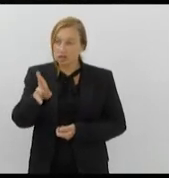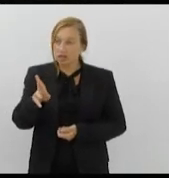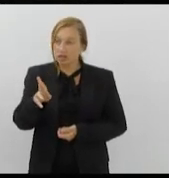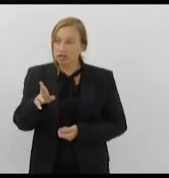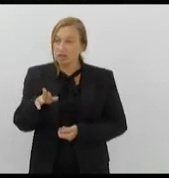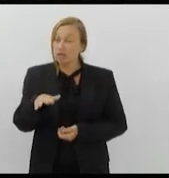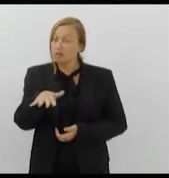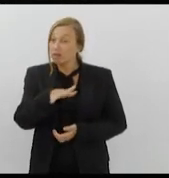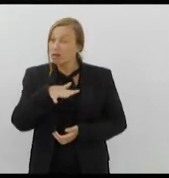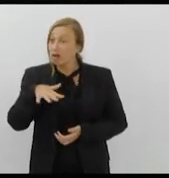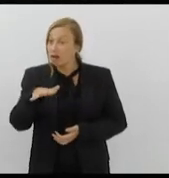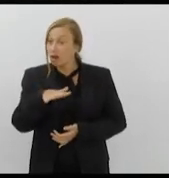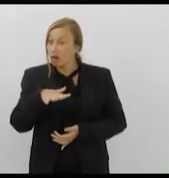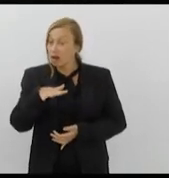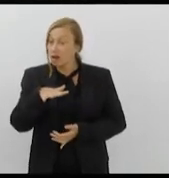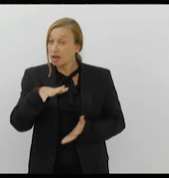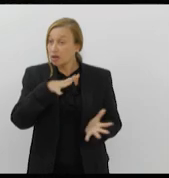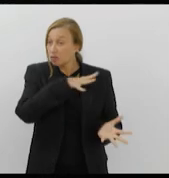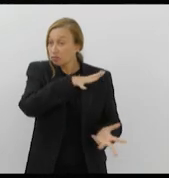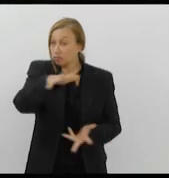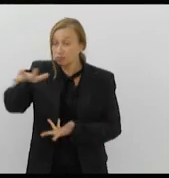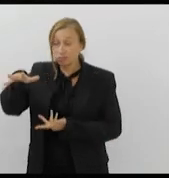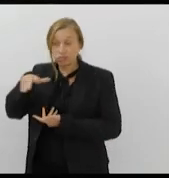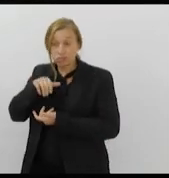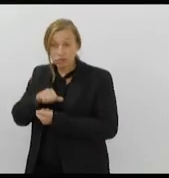ambiente internacional,